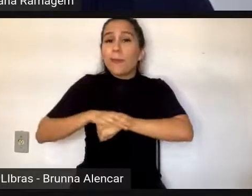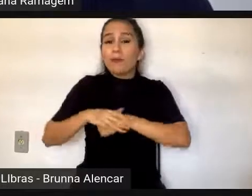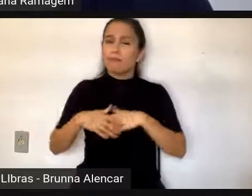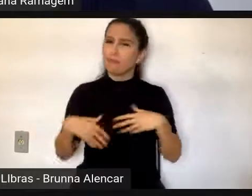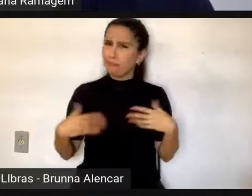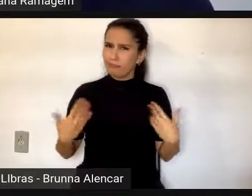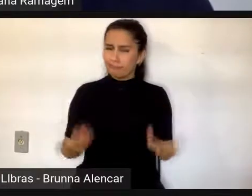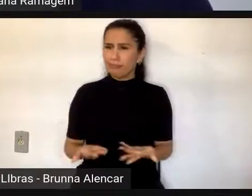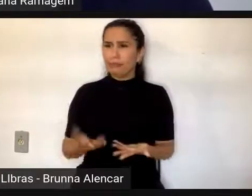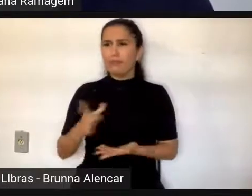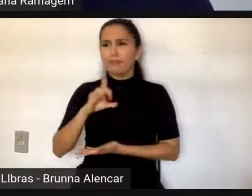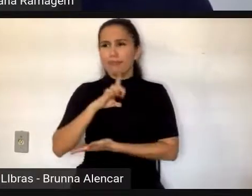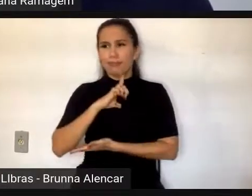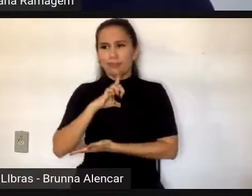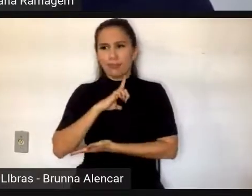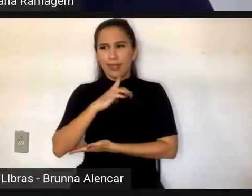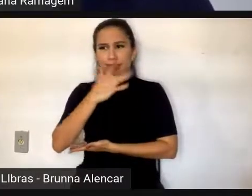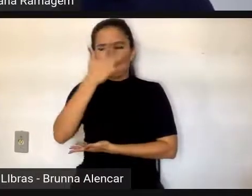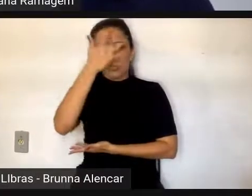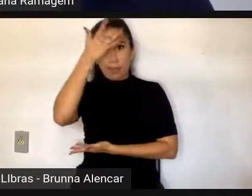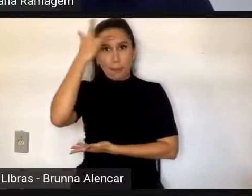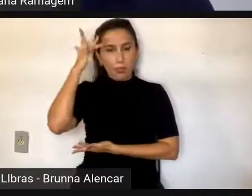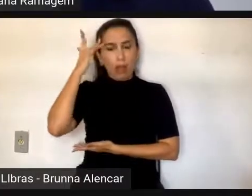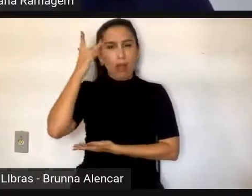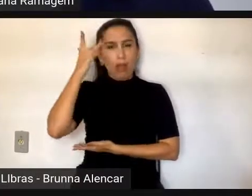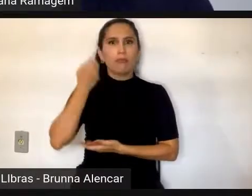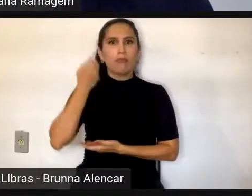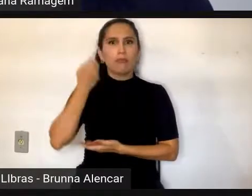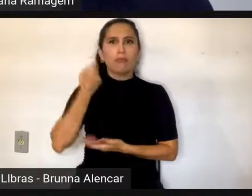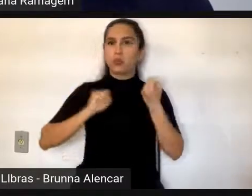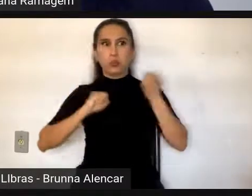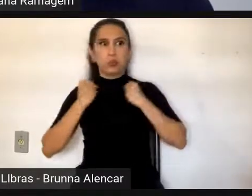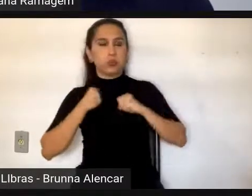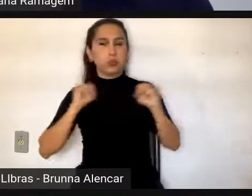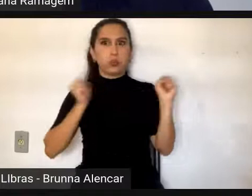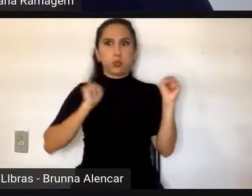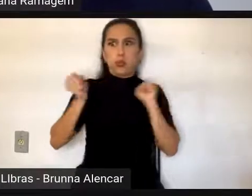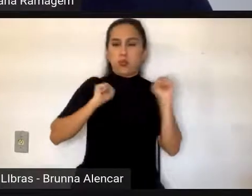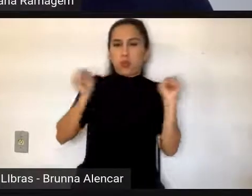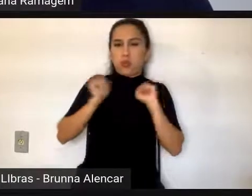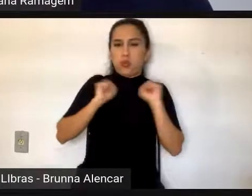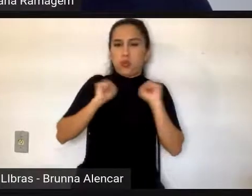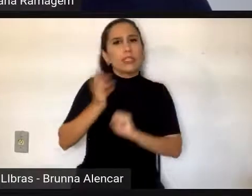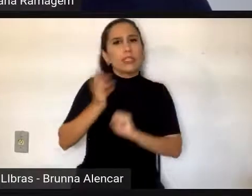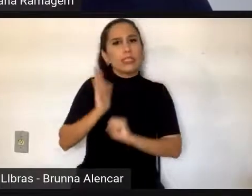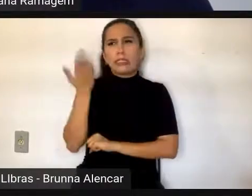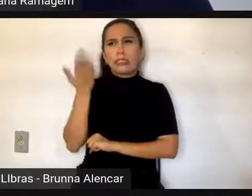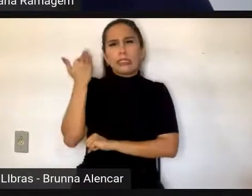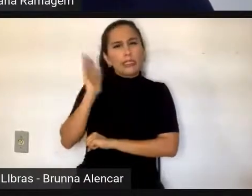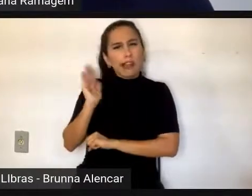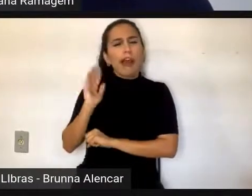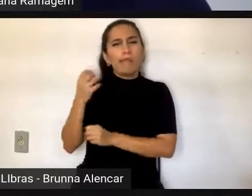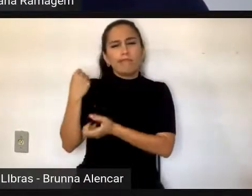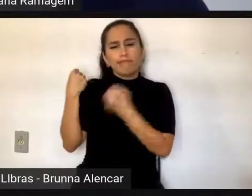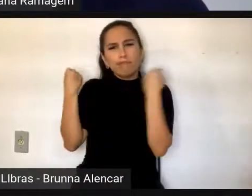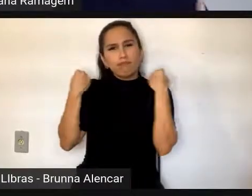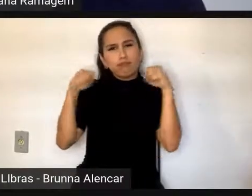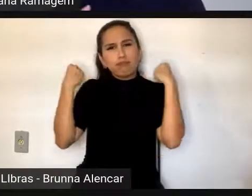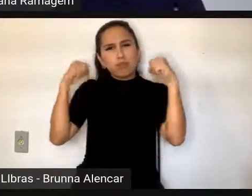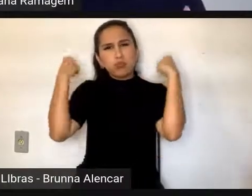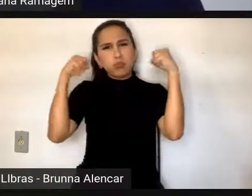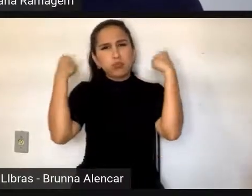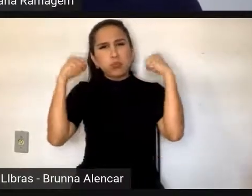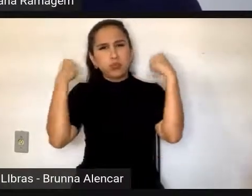aquele pessoal que está ansioso, que às vezes já praticava uma atividade física, mas que está muito estressado, tá muito ansioso, não